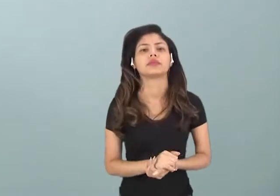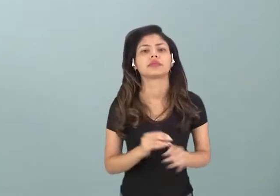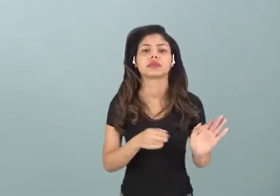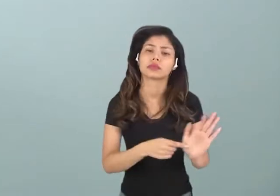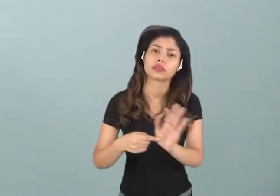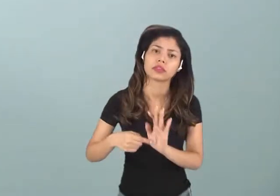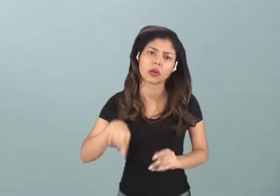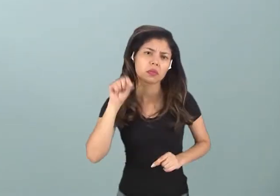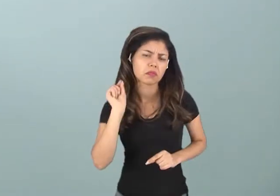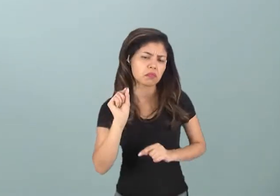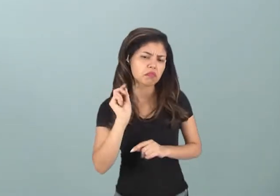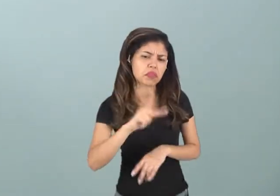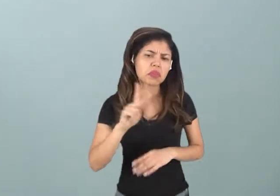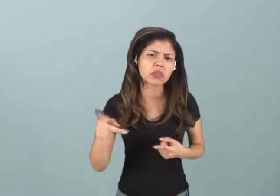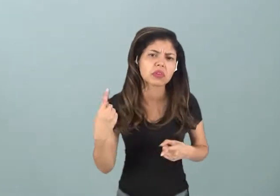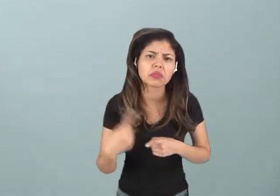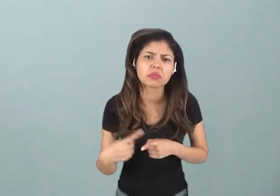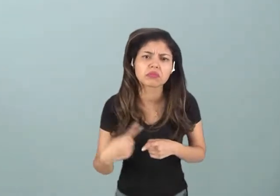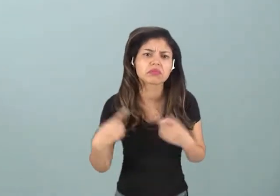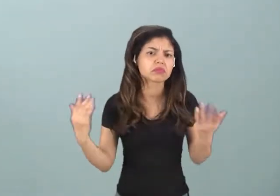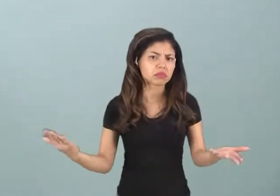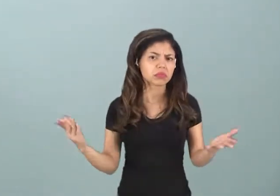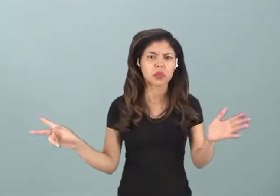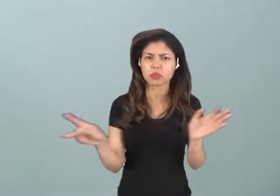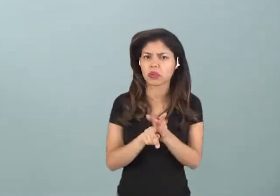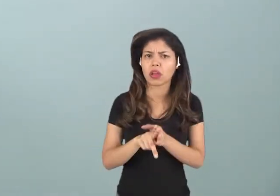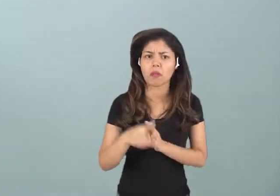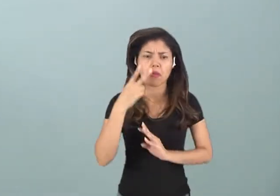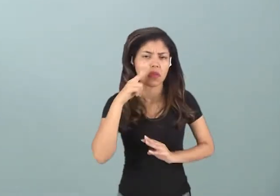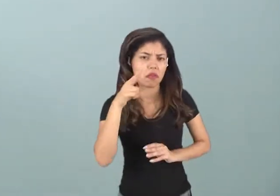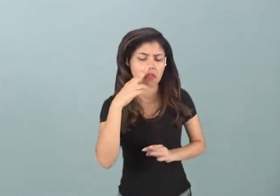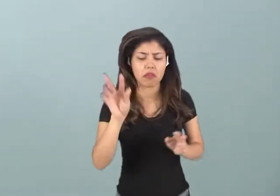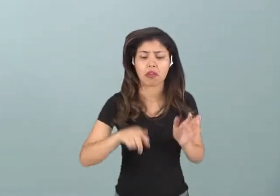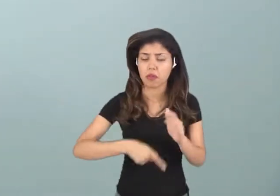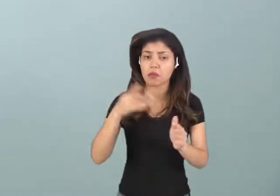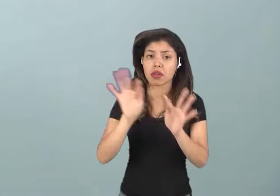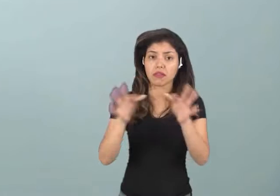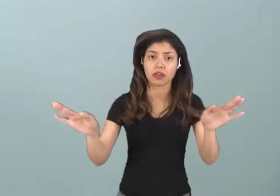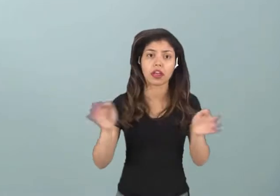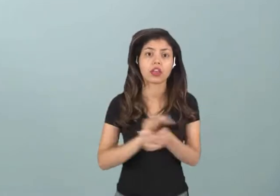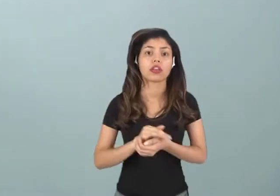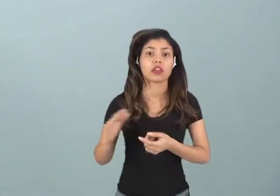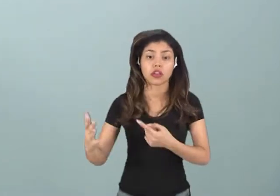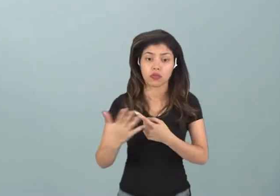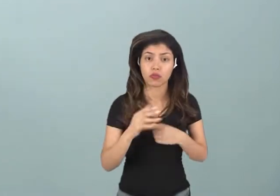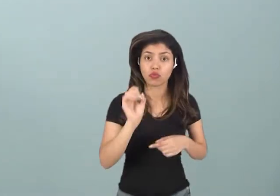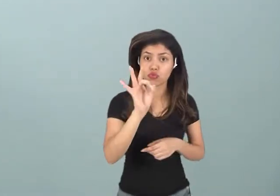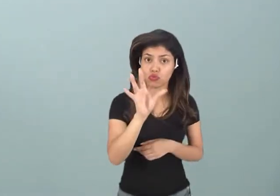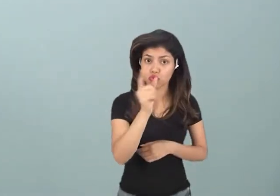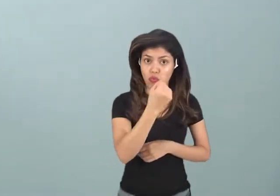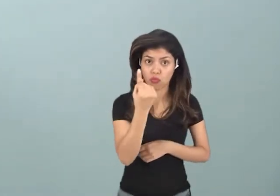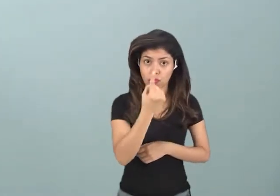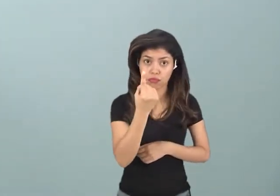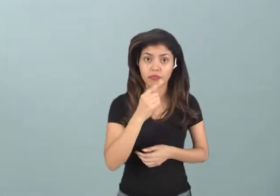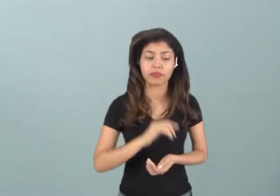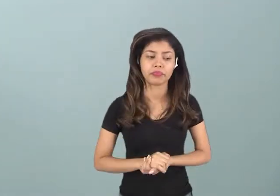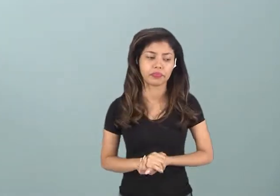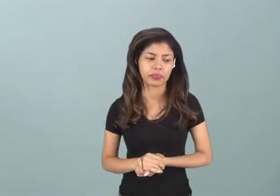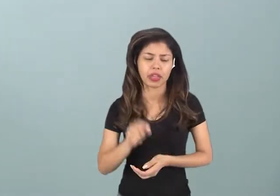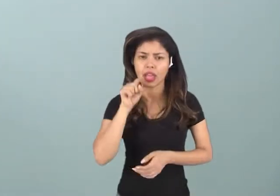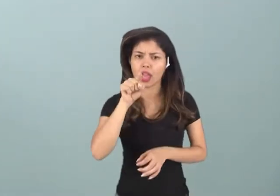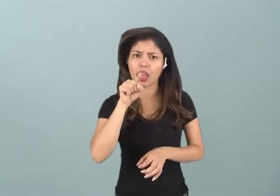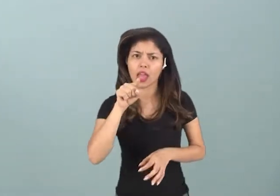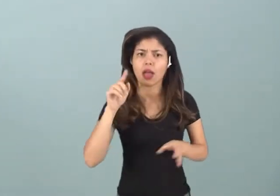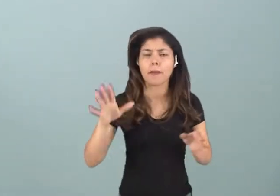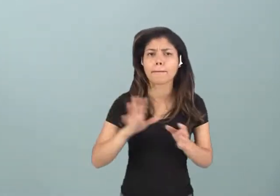que, professora, de modo independente? Porque vocês viram que a primeira frase eu consegui isolar, né? Mas essa galera não joga, eu